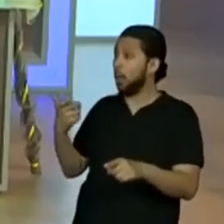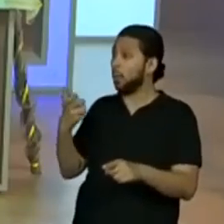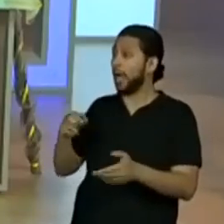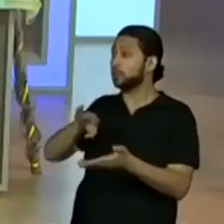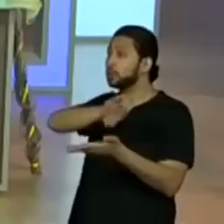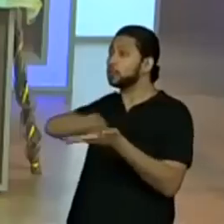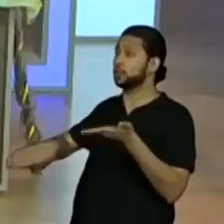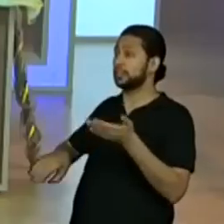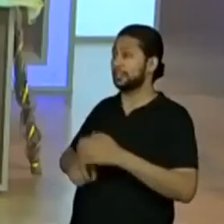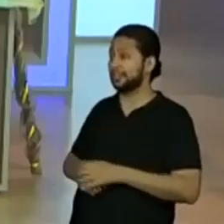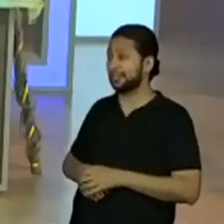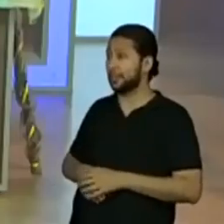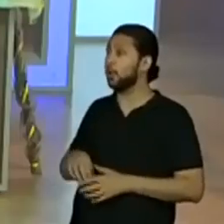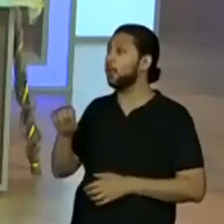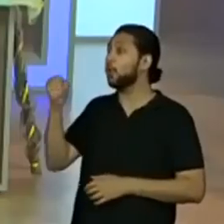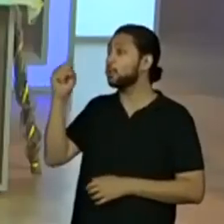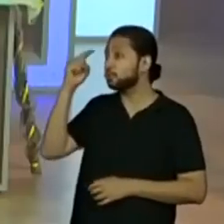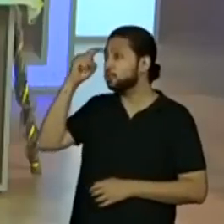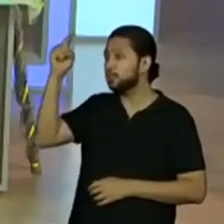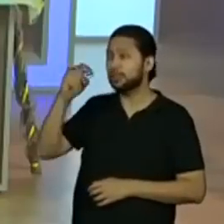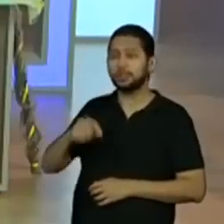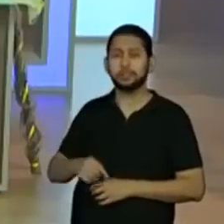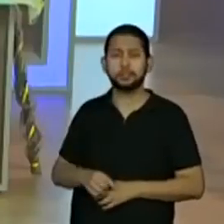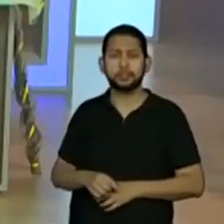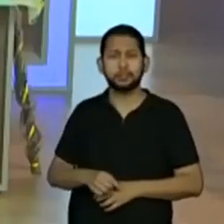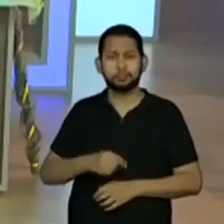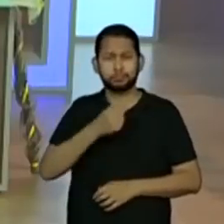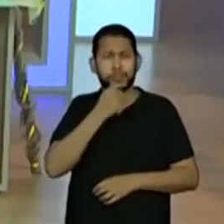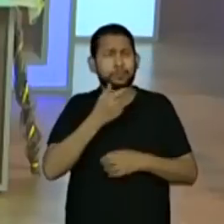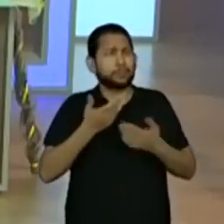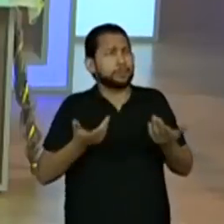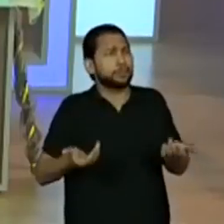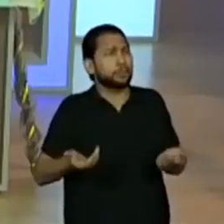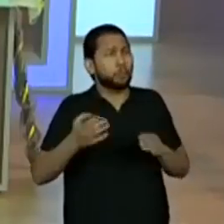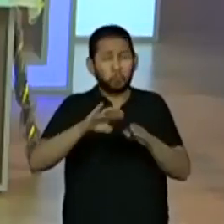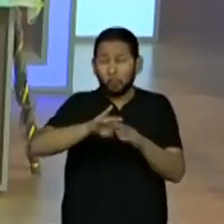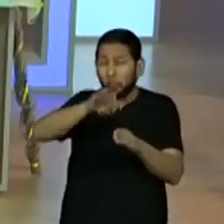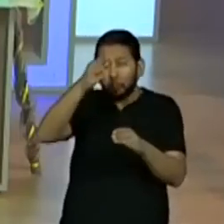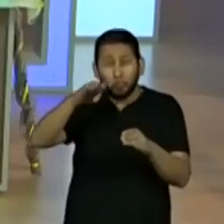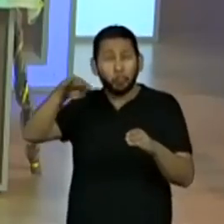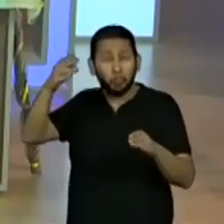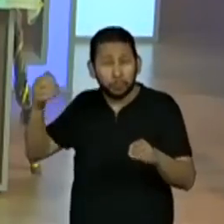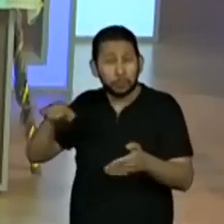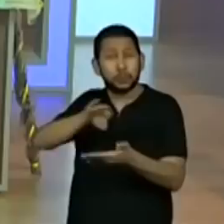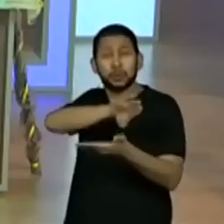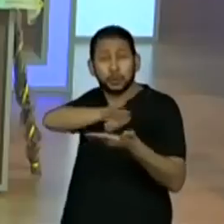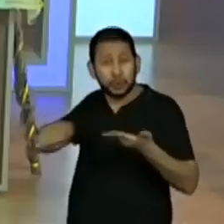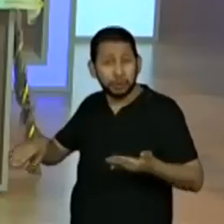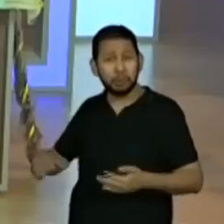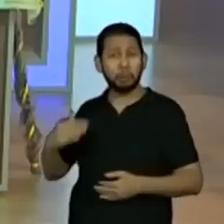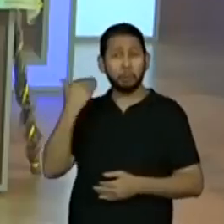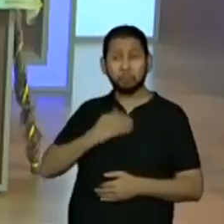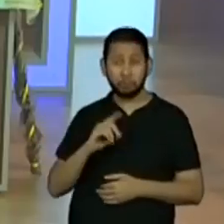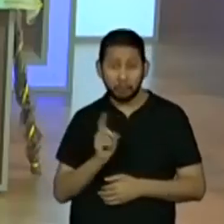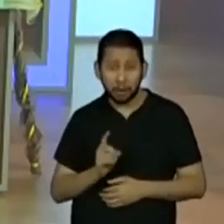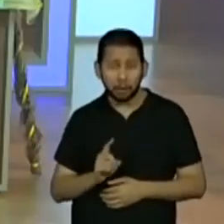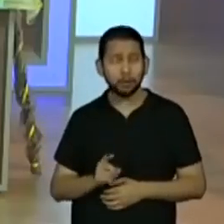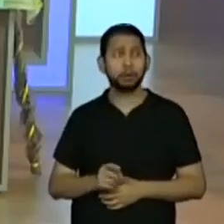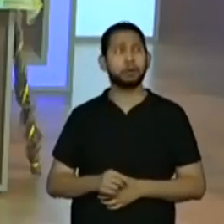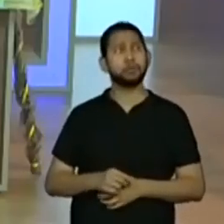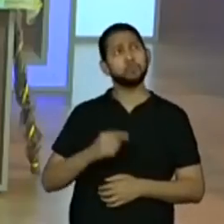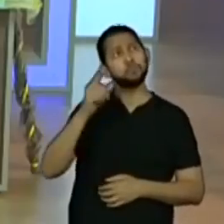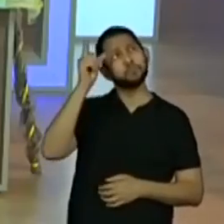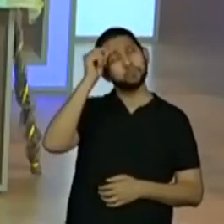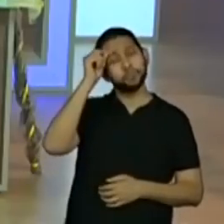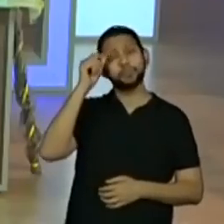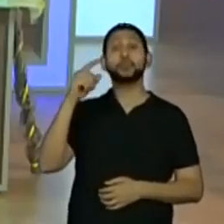que o rapaz ficou lá tentando acabar com a montanha para que ele pudesse ser solto. Só que aí, quando chegou no 7º dia,